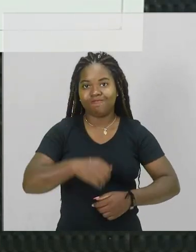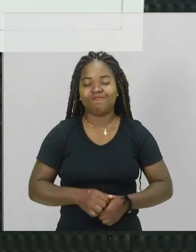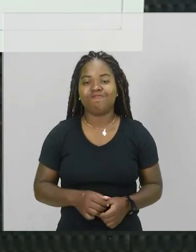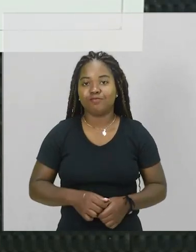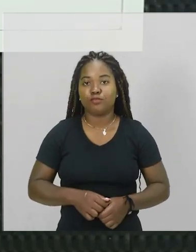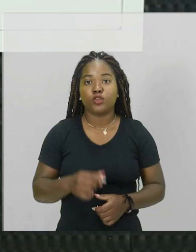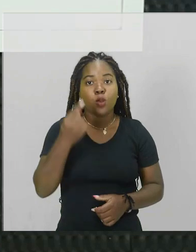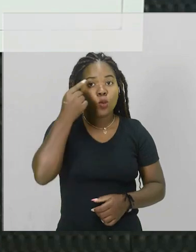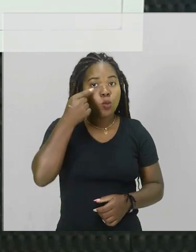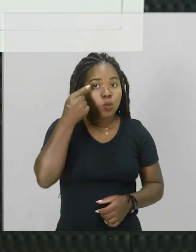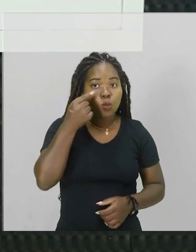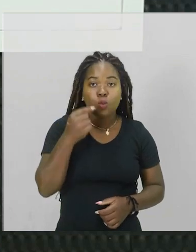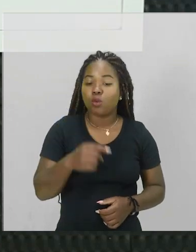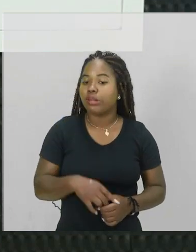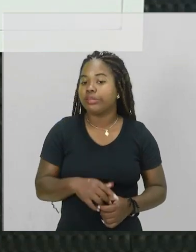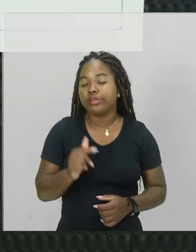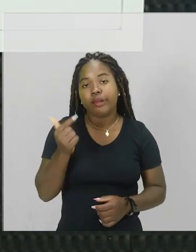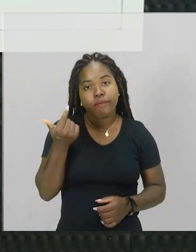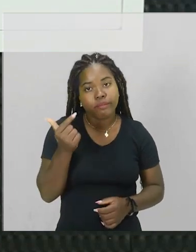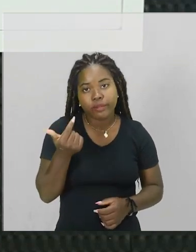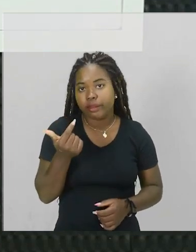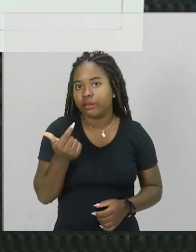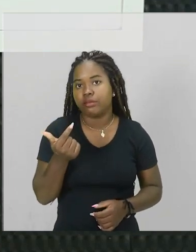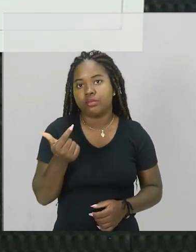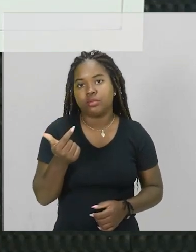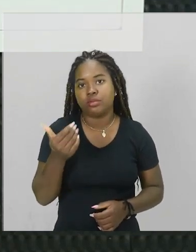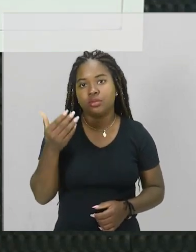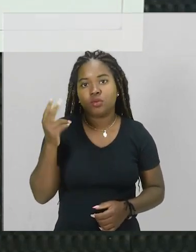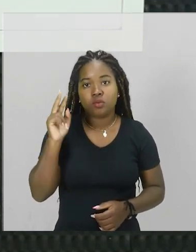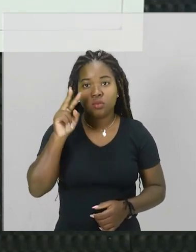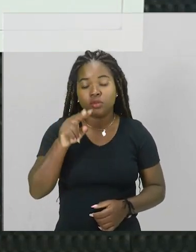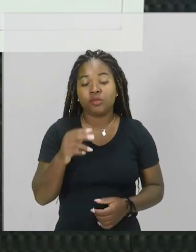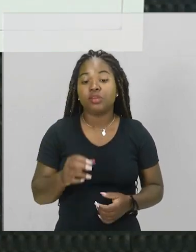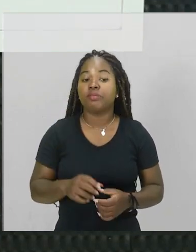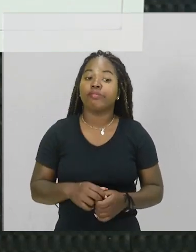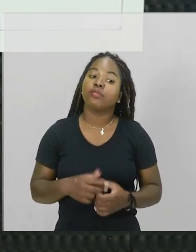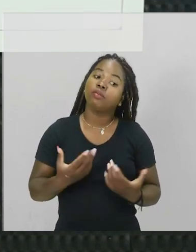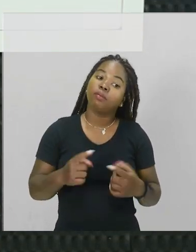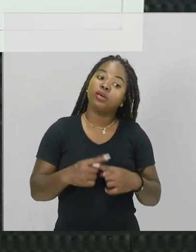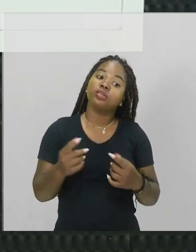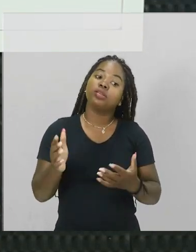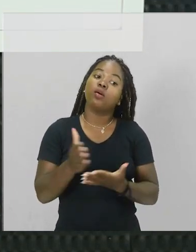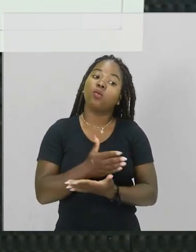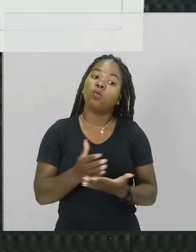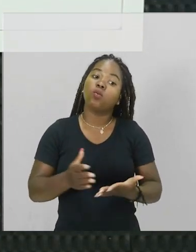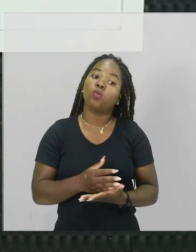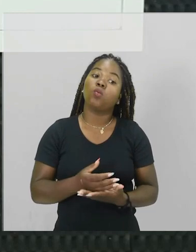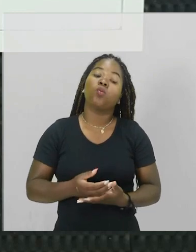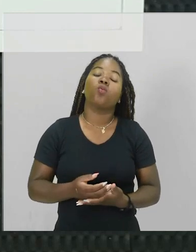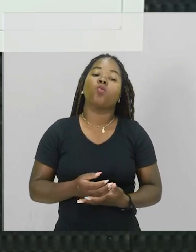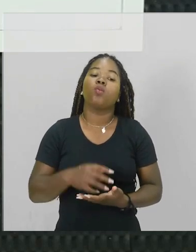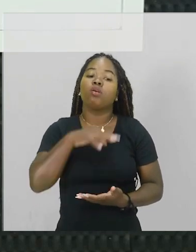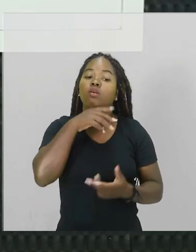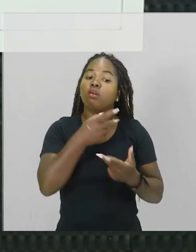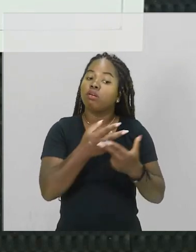O olho humano não tem essa capacidade, apesar de que alguns animais têm a capacidade, né, de conseguir